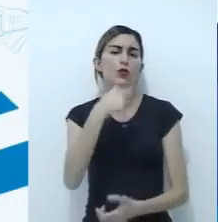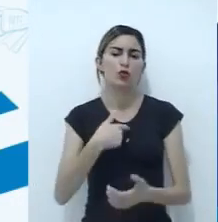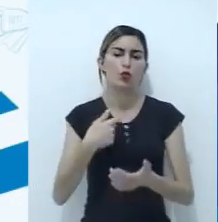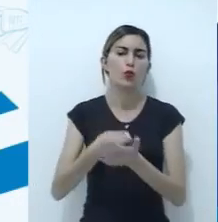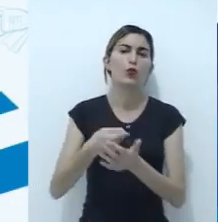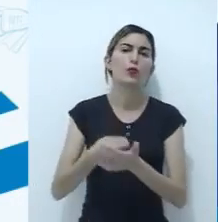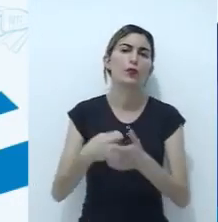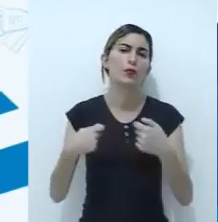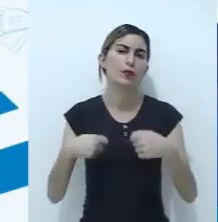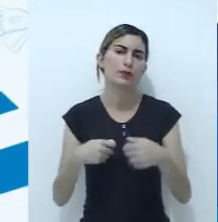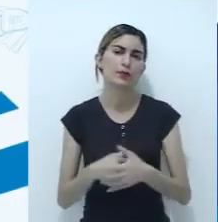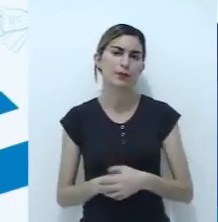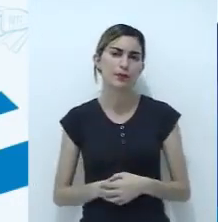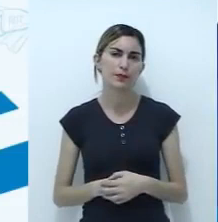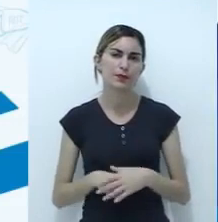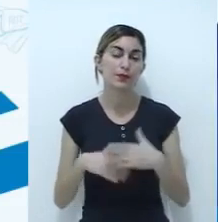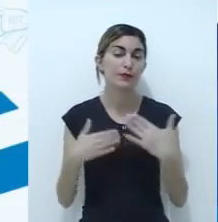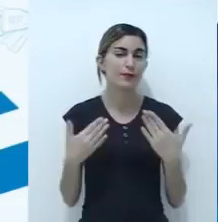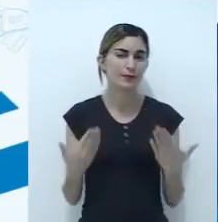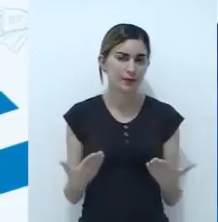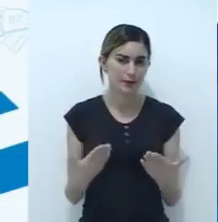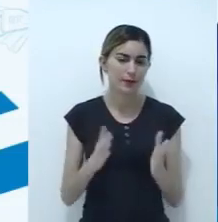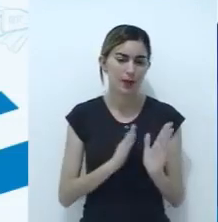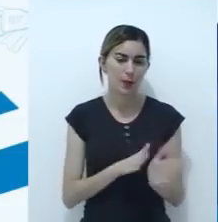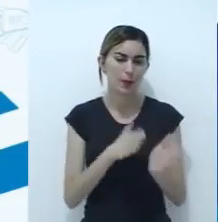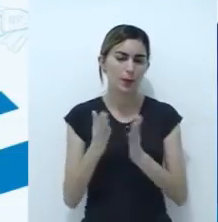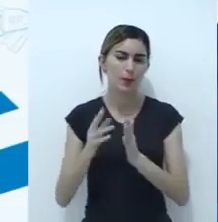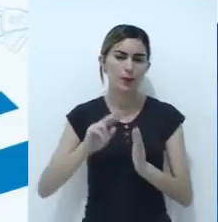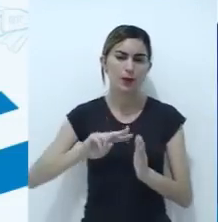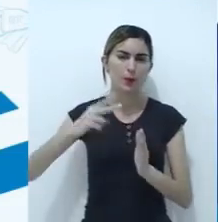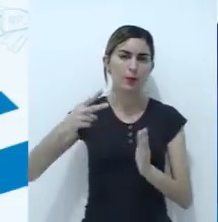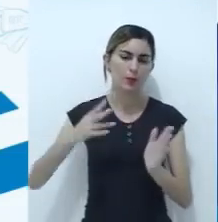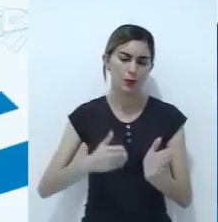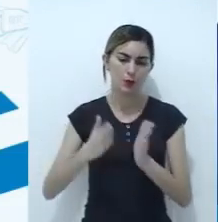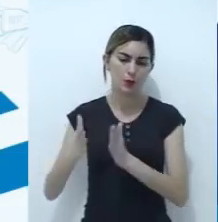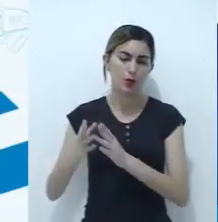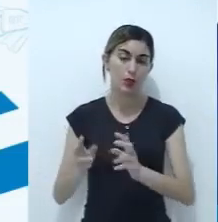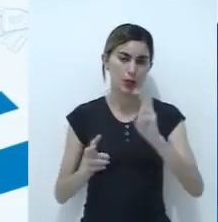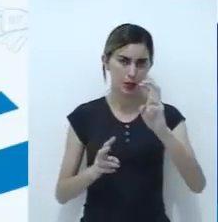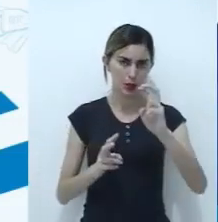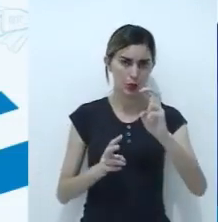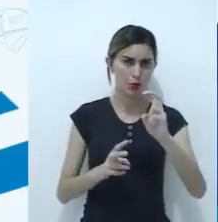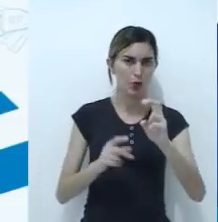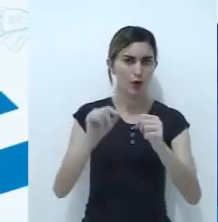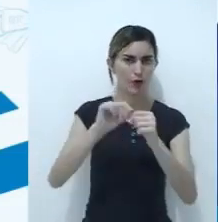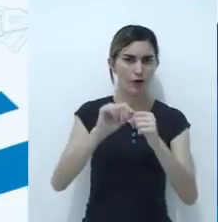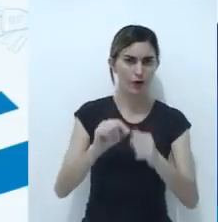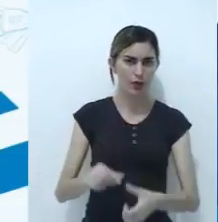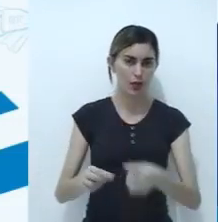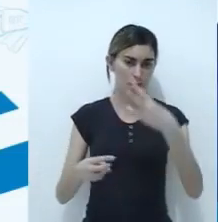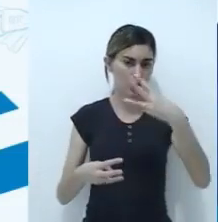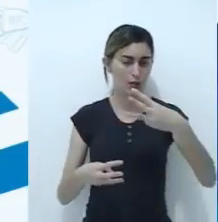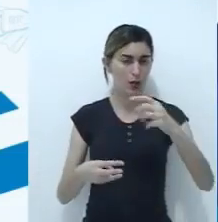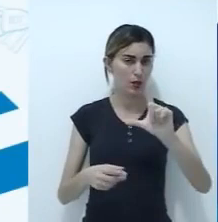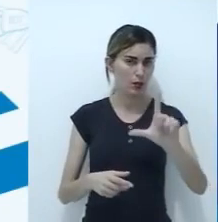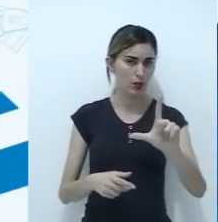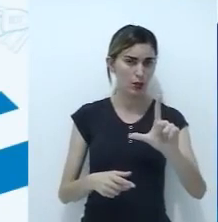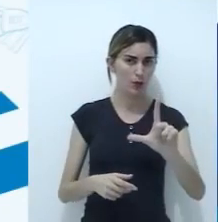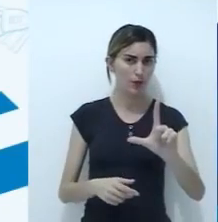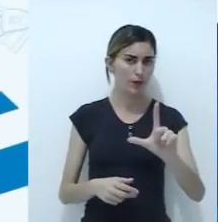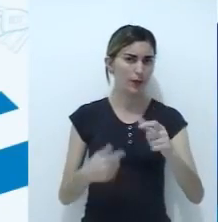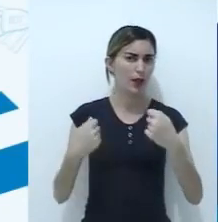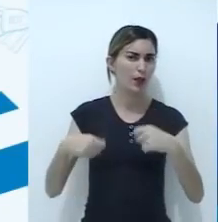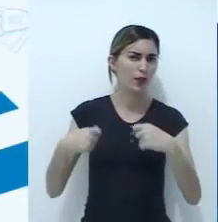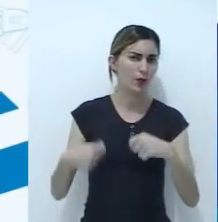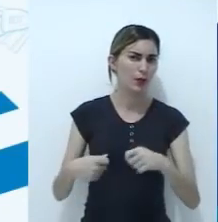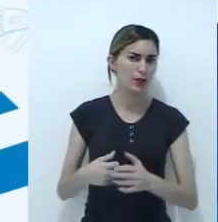vou precisar? Aí vem a questão da proporção. Se com 5 eu fazia 3 litros,